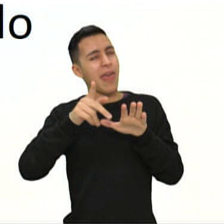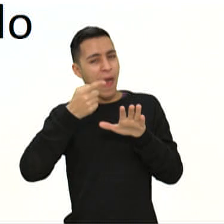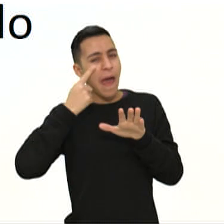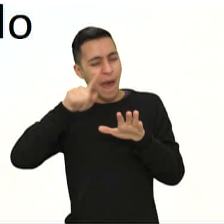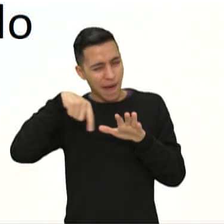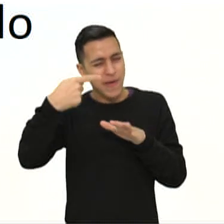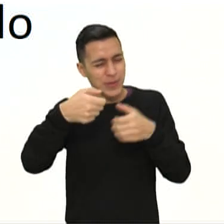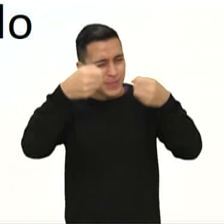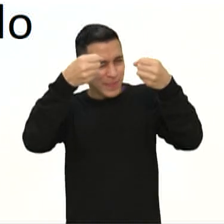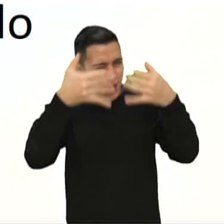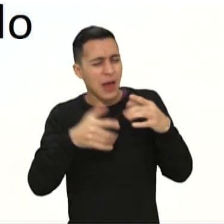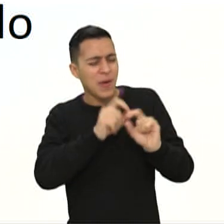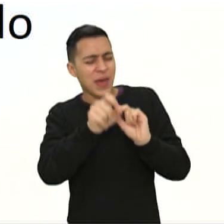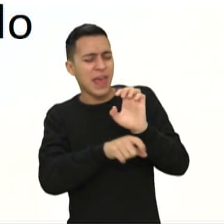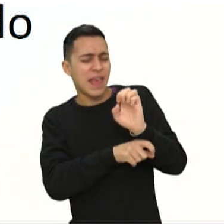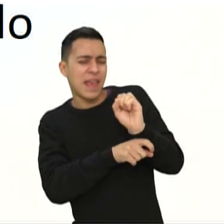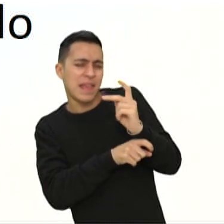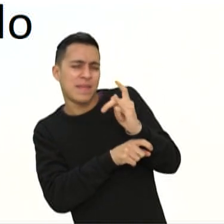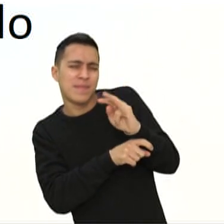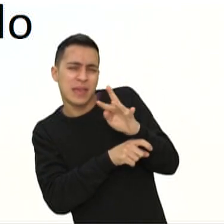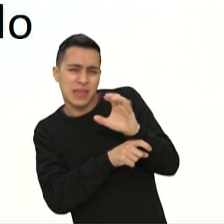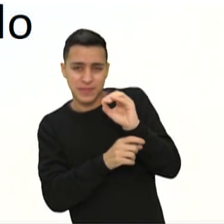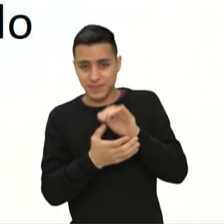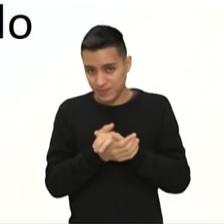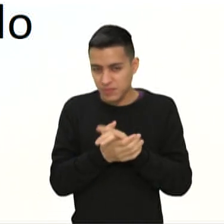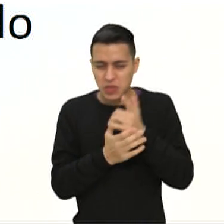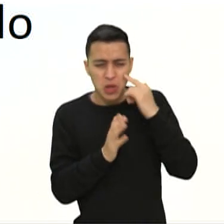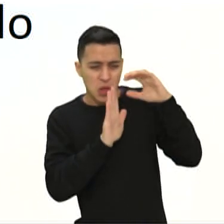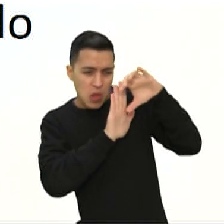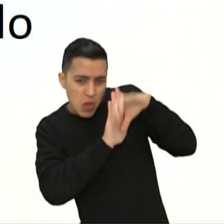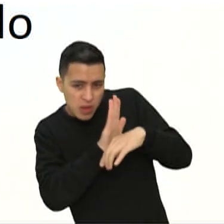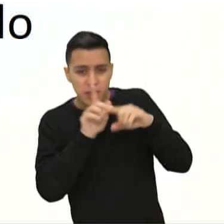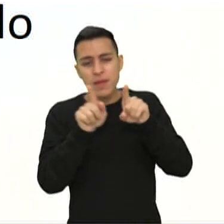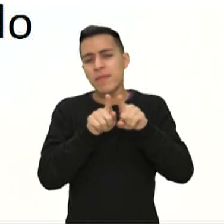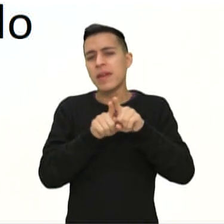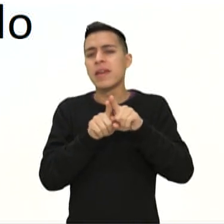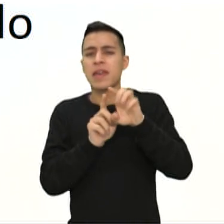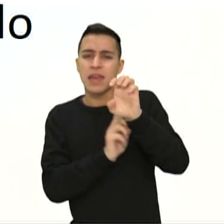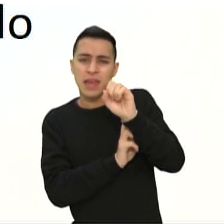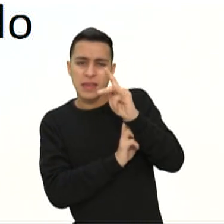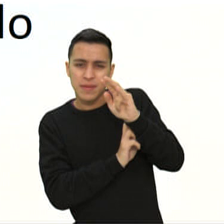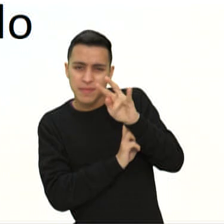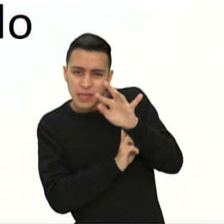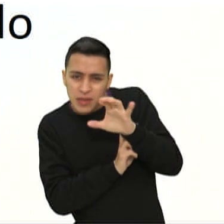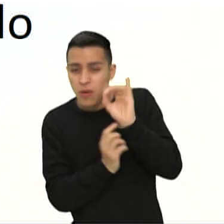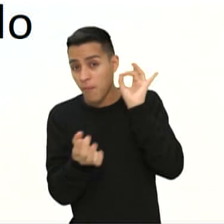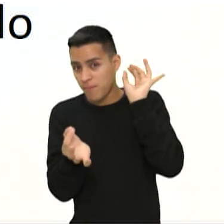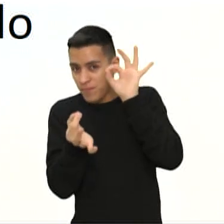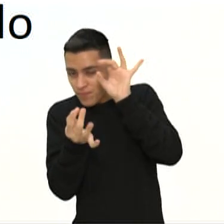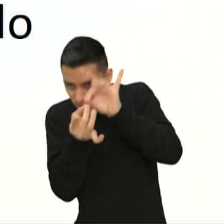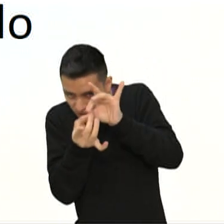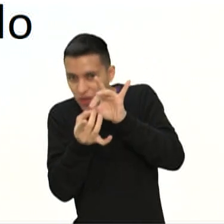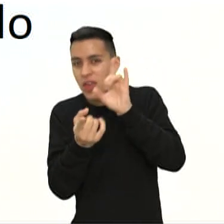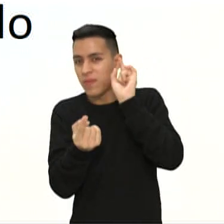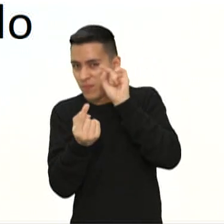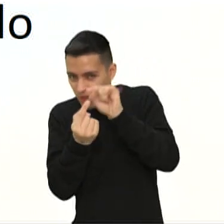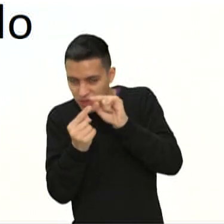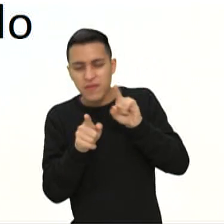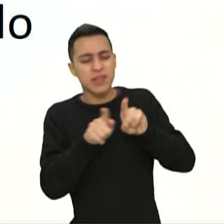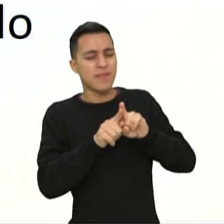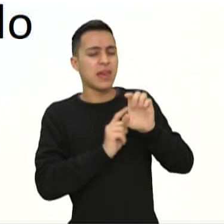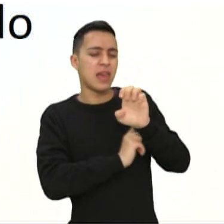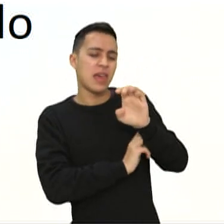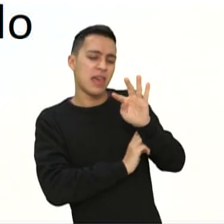vai explicar depois, tá? Verificar os conceitos de espírito objetivo, tá? E eticidade.